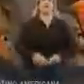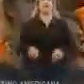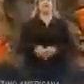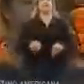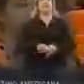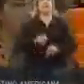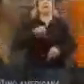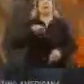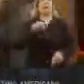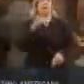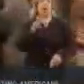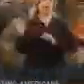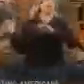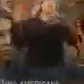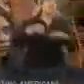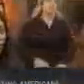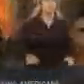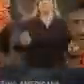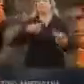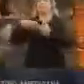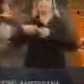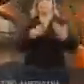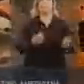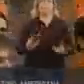Equatorianos aqui, sabe?